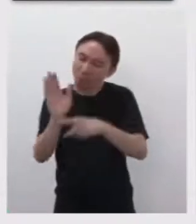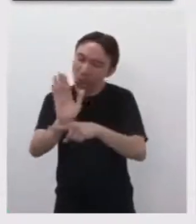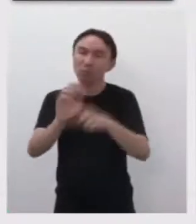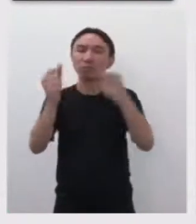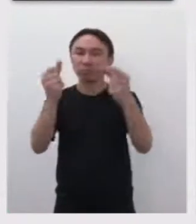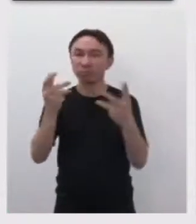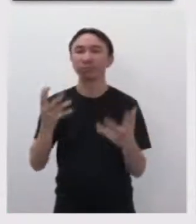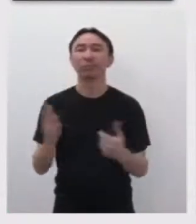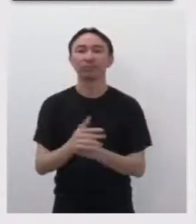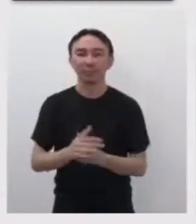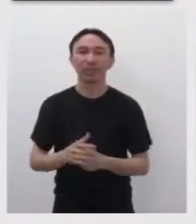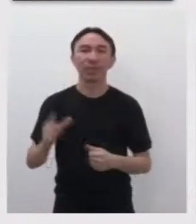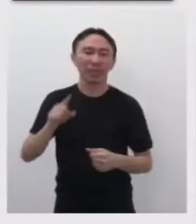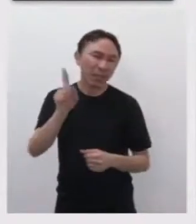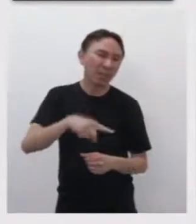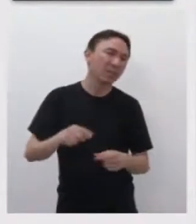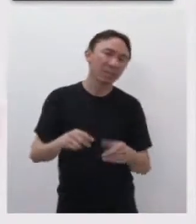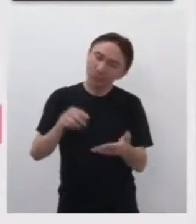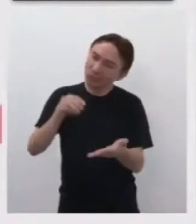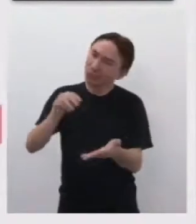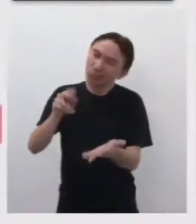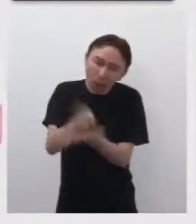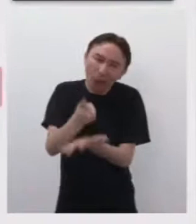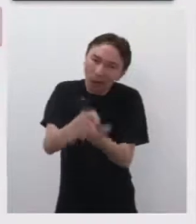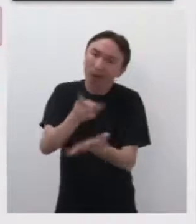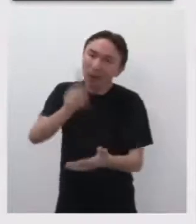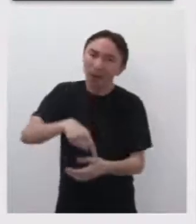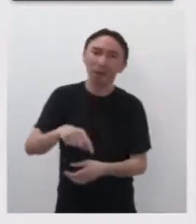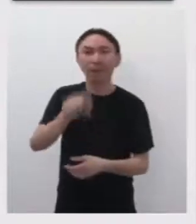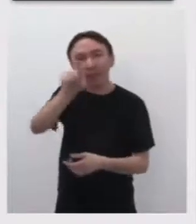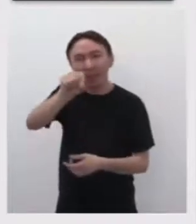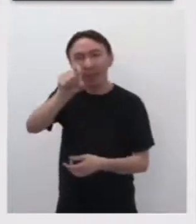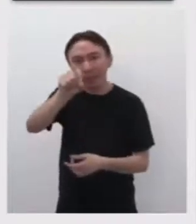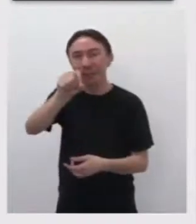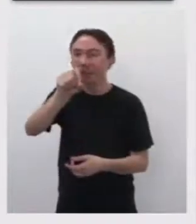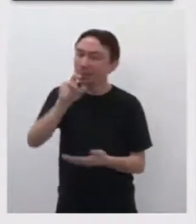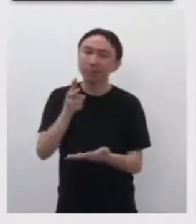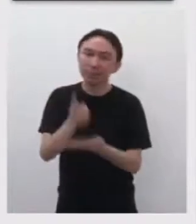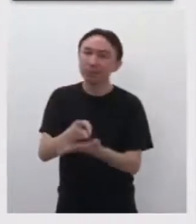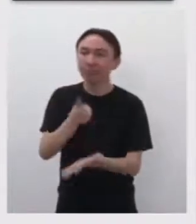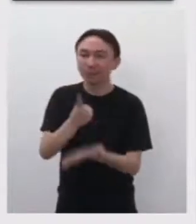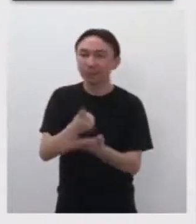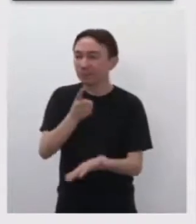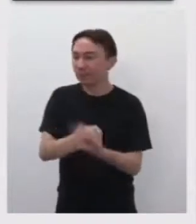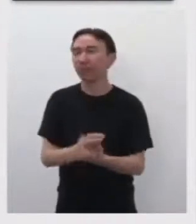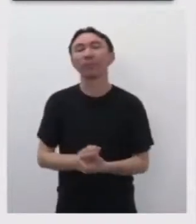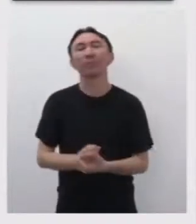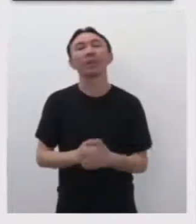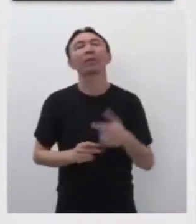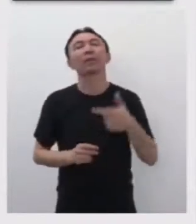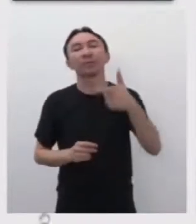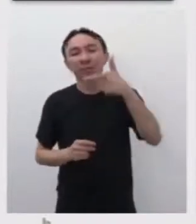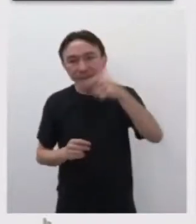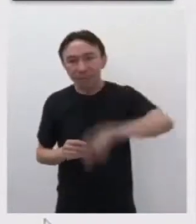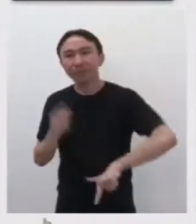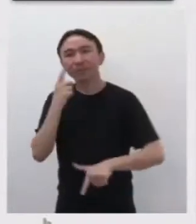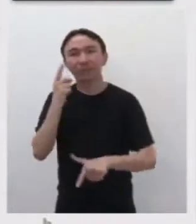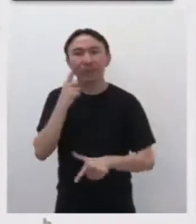São sempre em 10, né? 10 questões, como disse antes. Solução, de novo, está aqui